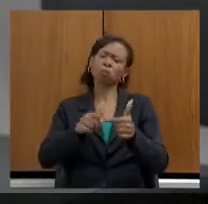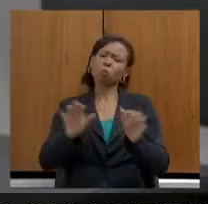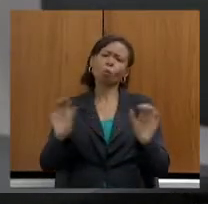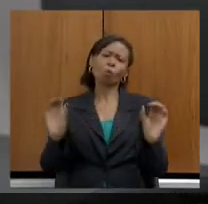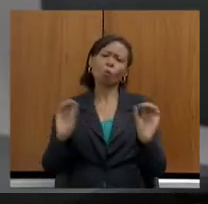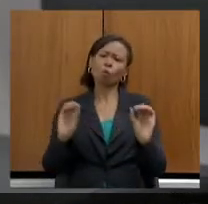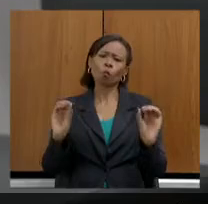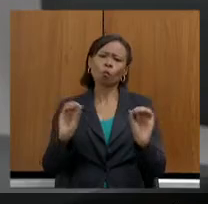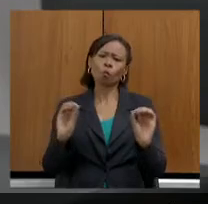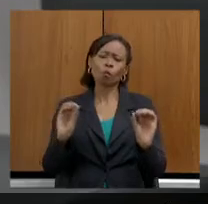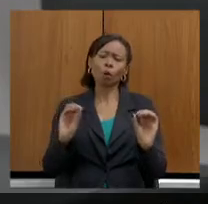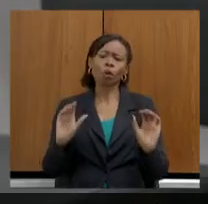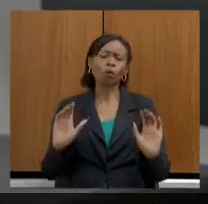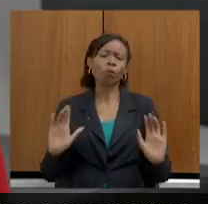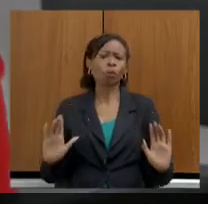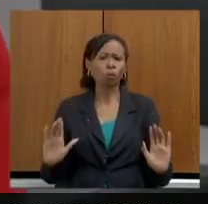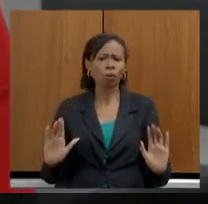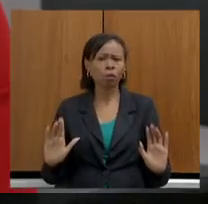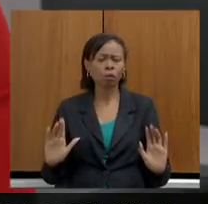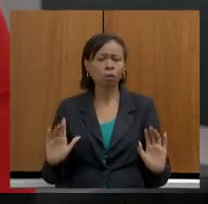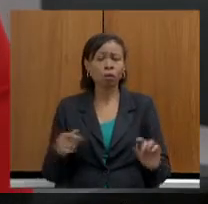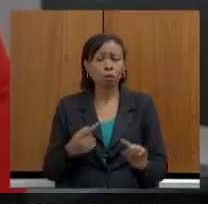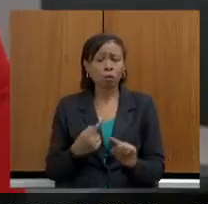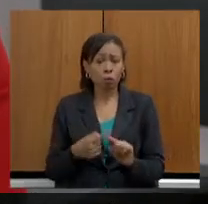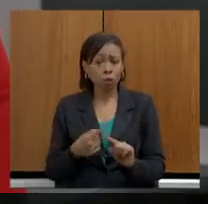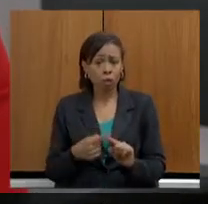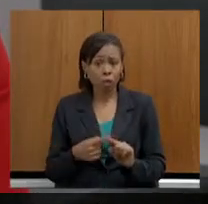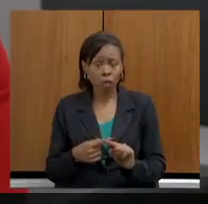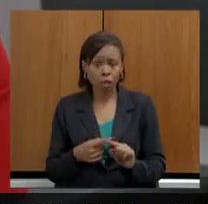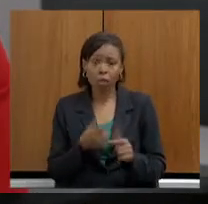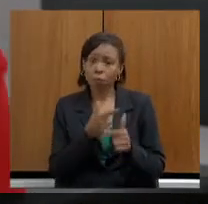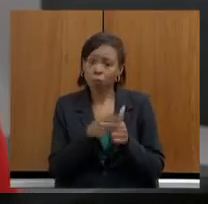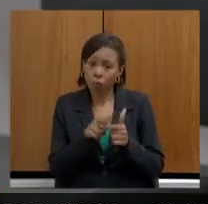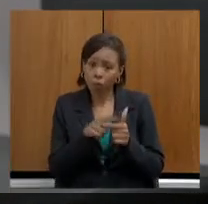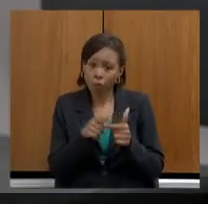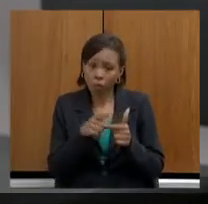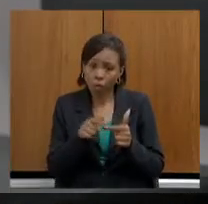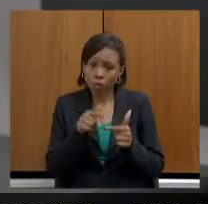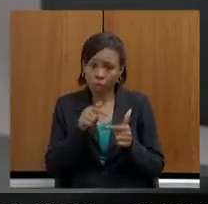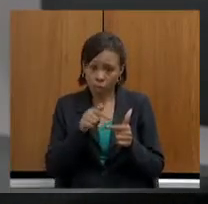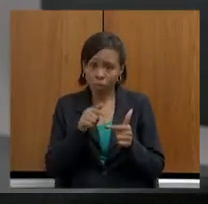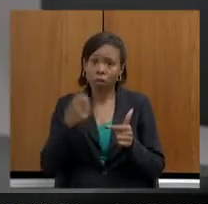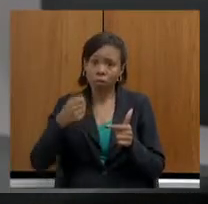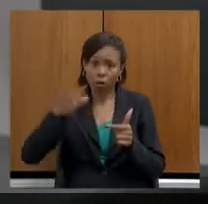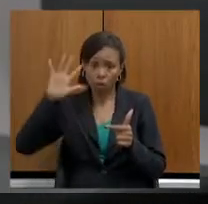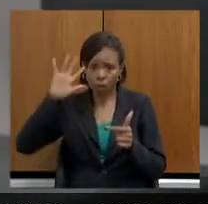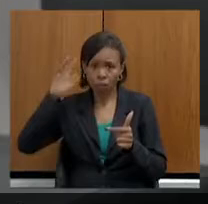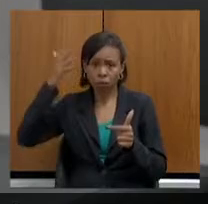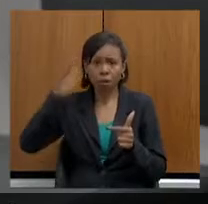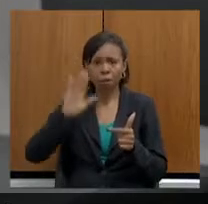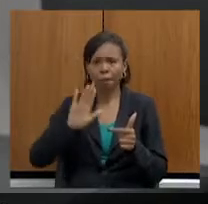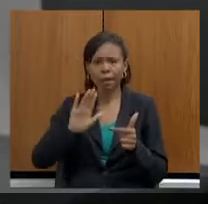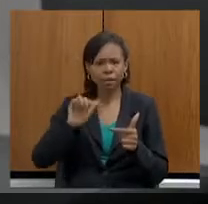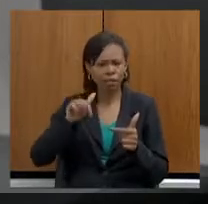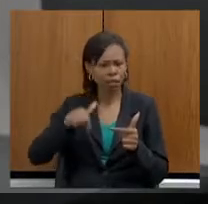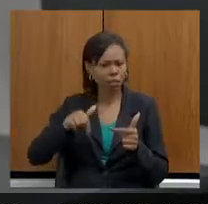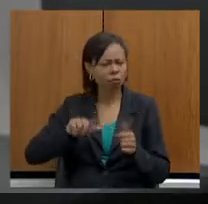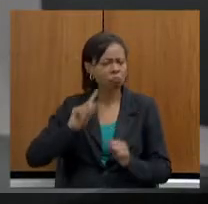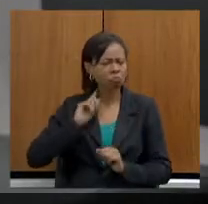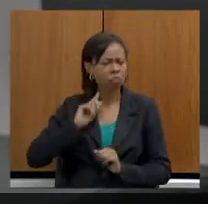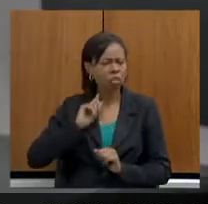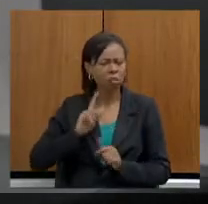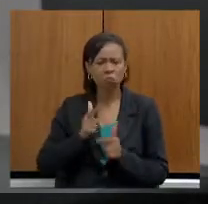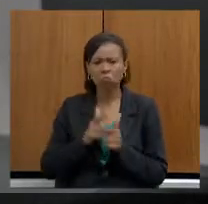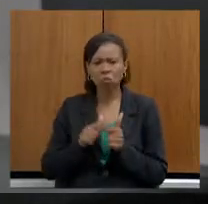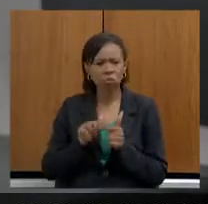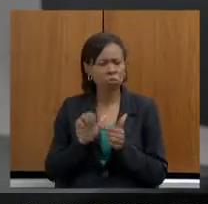até problemas você reconhece para melhor atuar mas no caso de Minas Gerais não há problemas então gente tem uma assembleia